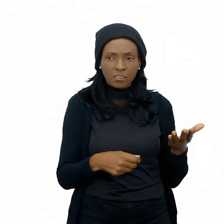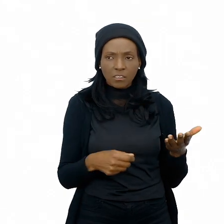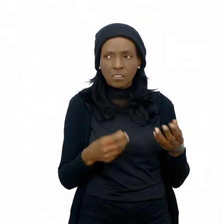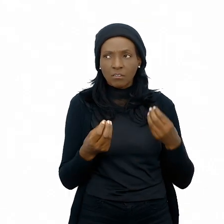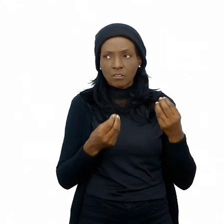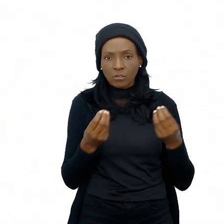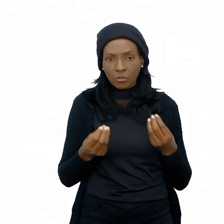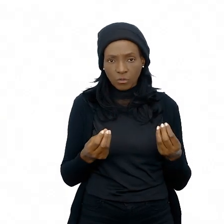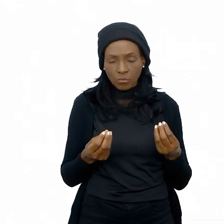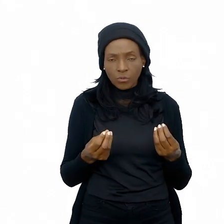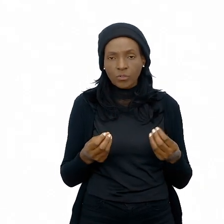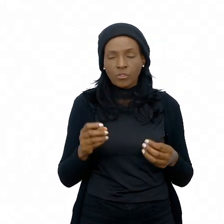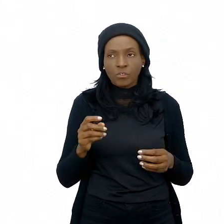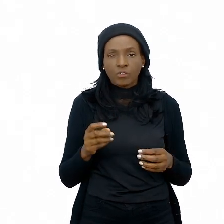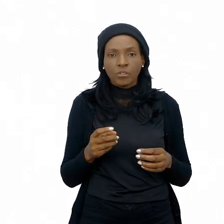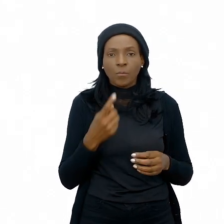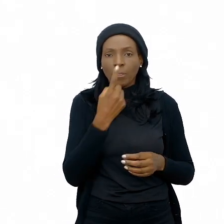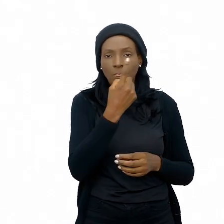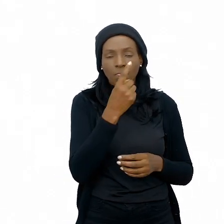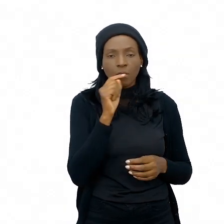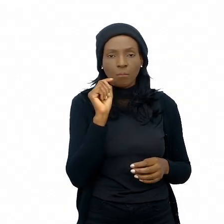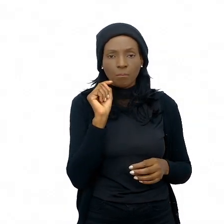quando apoiam na fala: